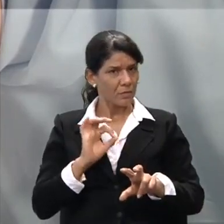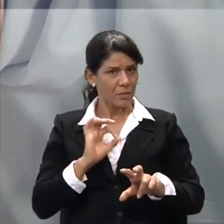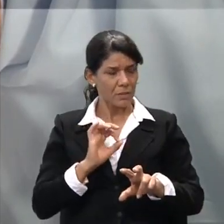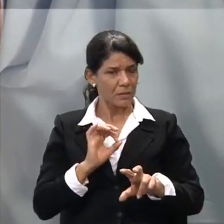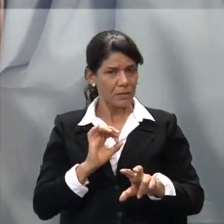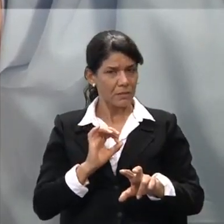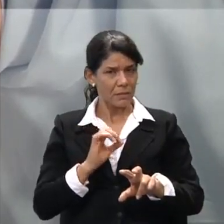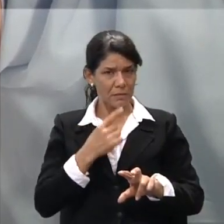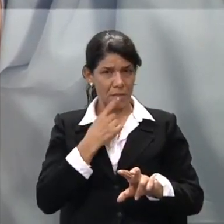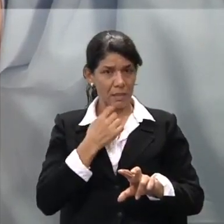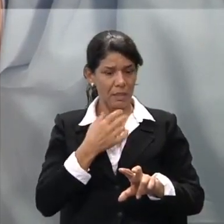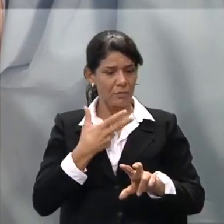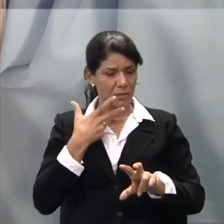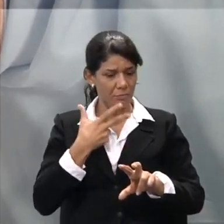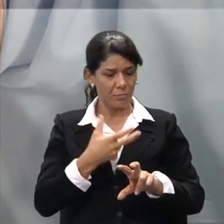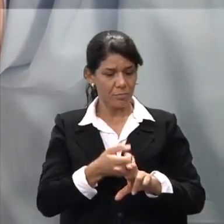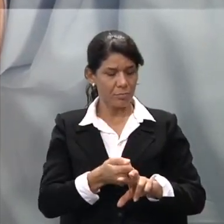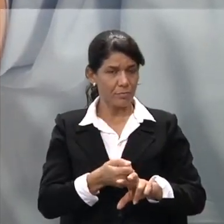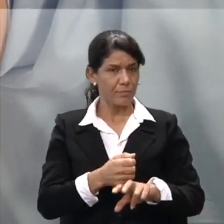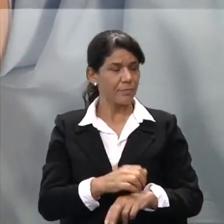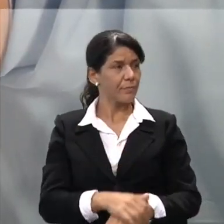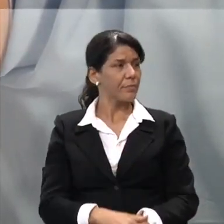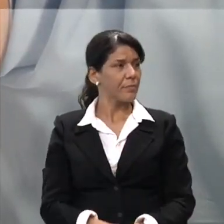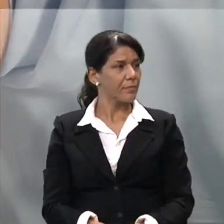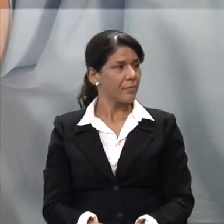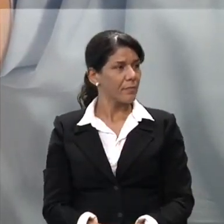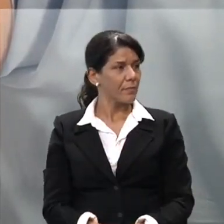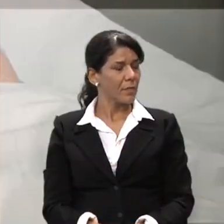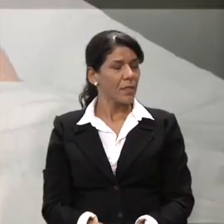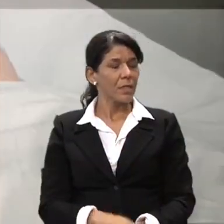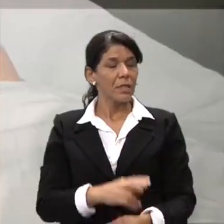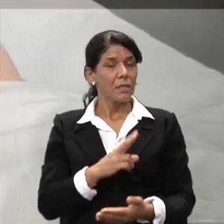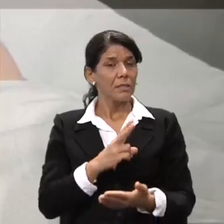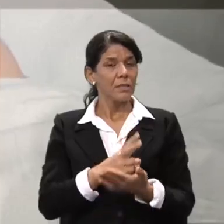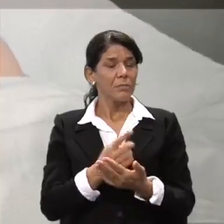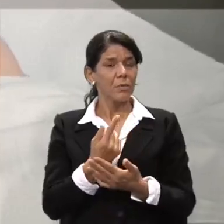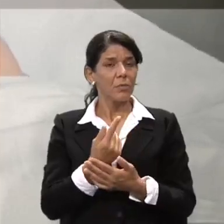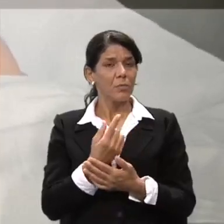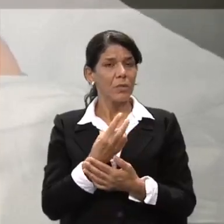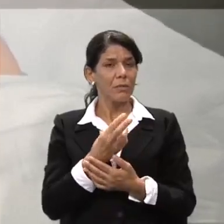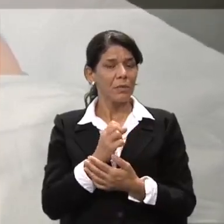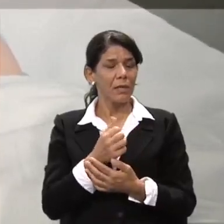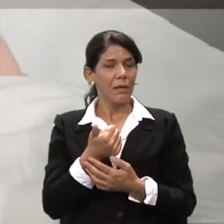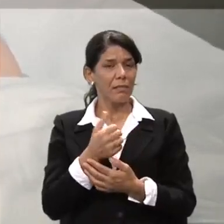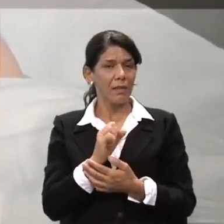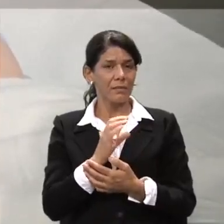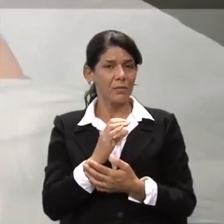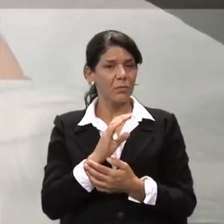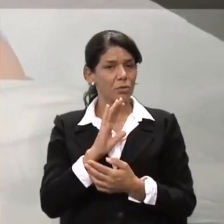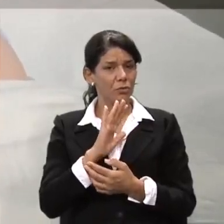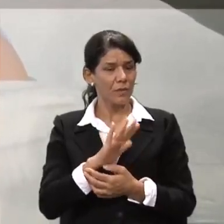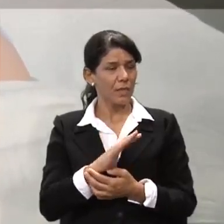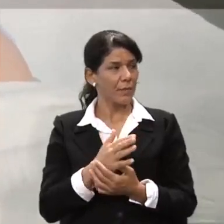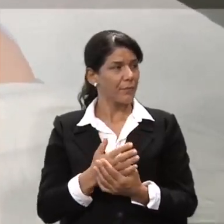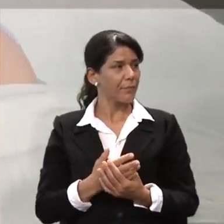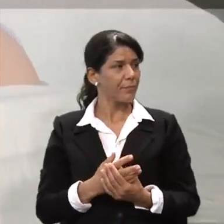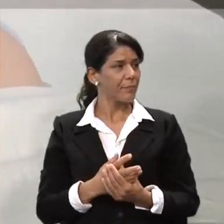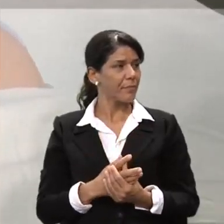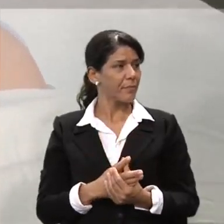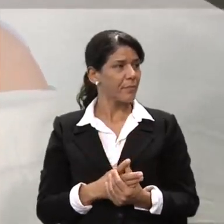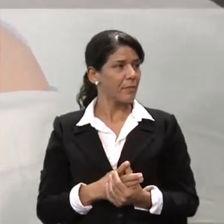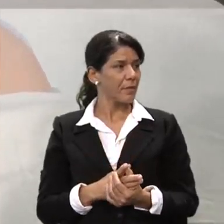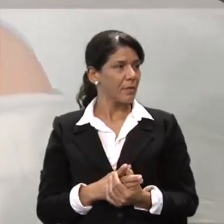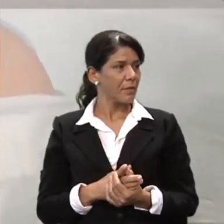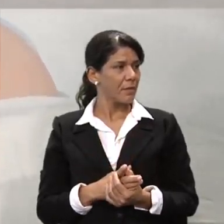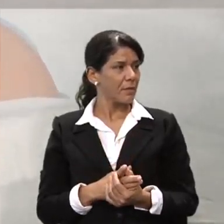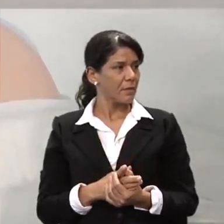medicamento, tá? Mais lentamente, tá, aluna? Sempre 1 ml a cada 10 segundos. Agora, nós vamos,